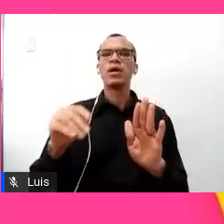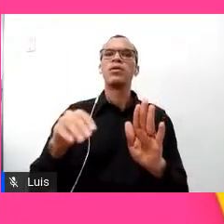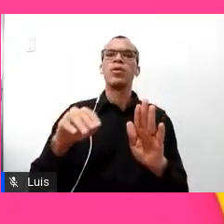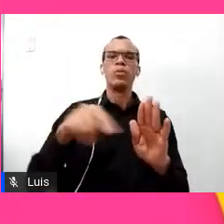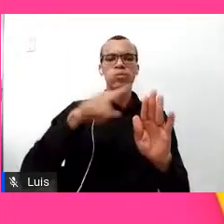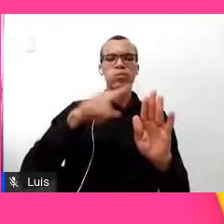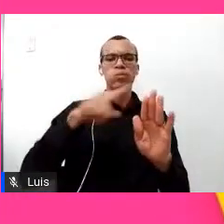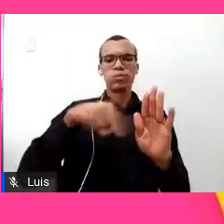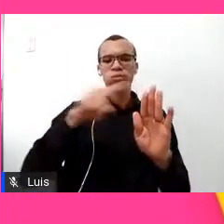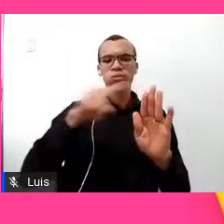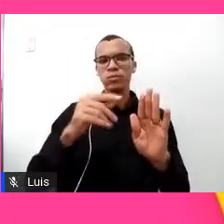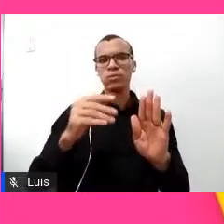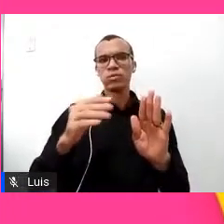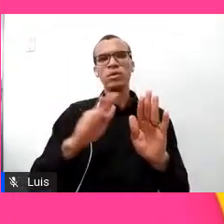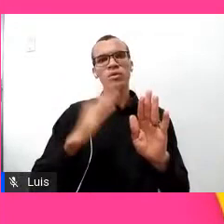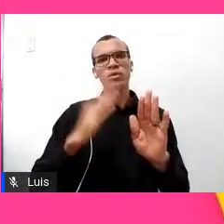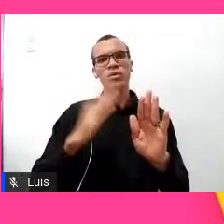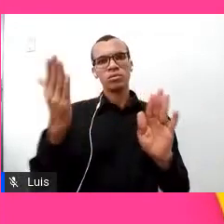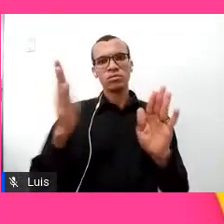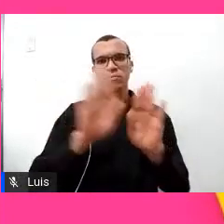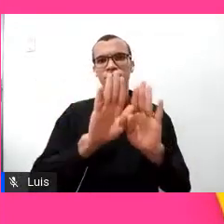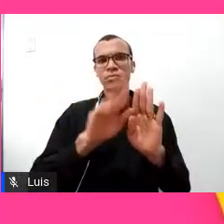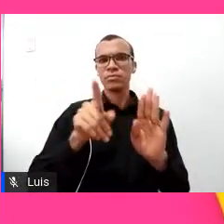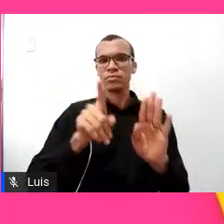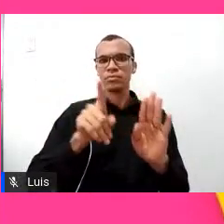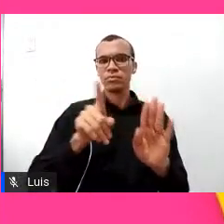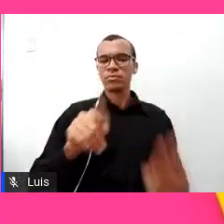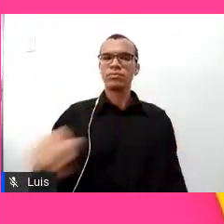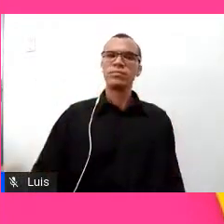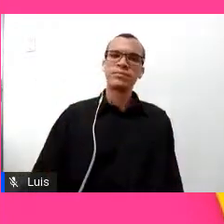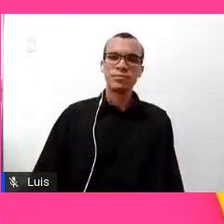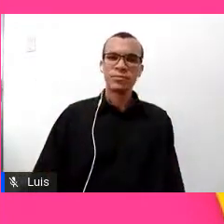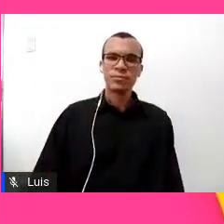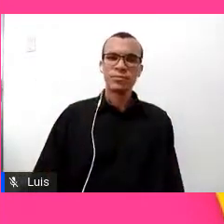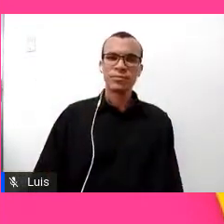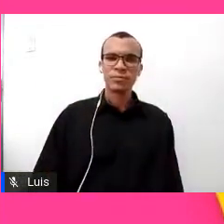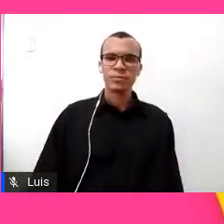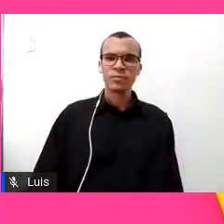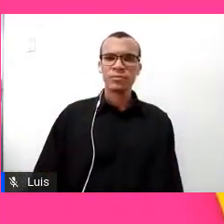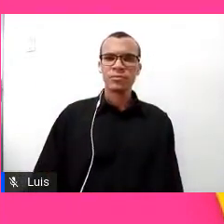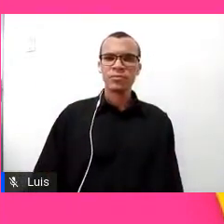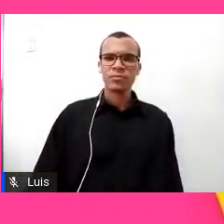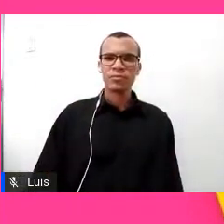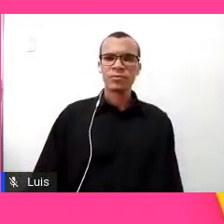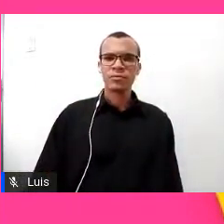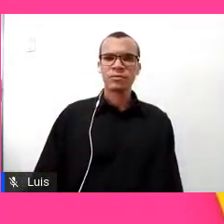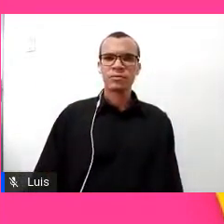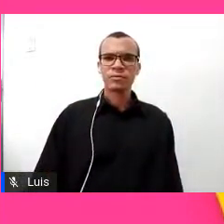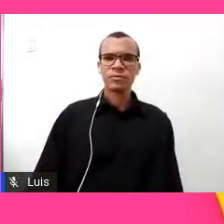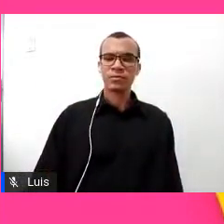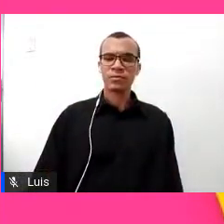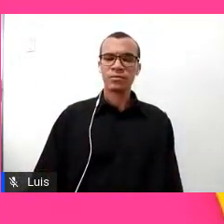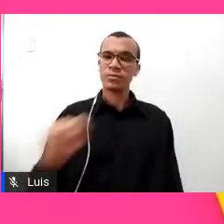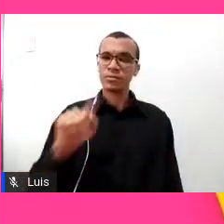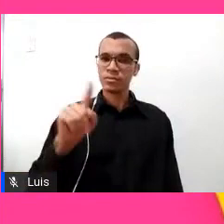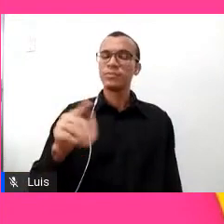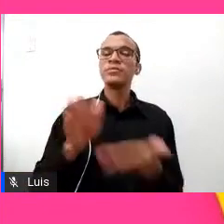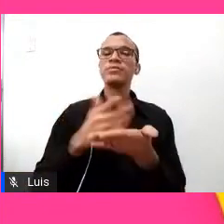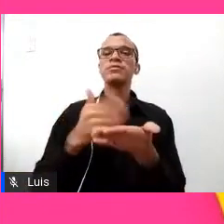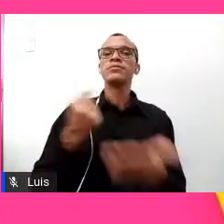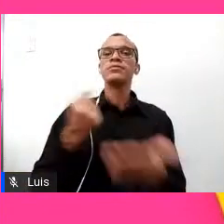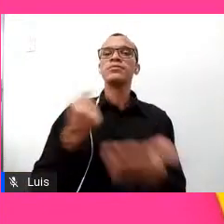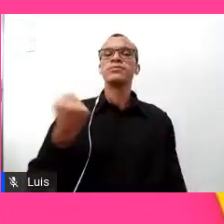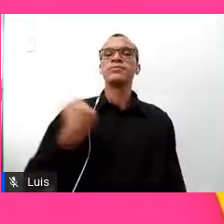ó. É ela que tampa aqui, ó. E ela está na página 8, que é uma página que eu